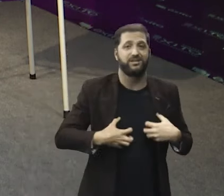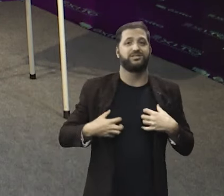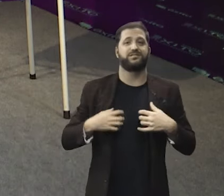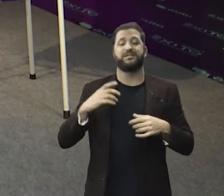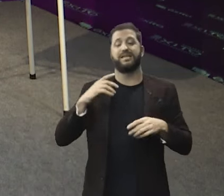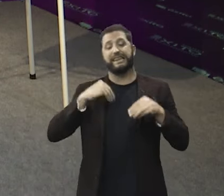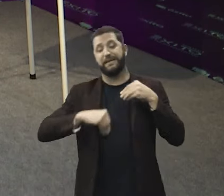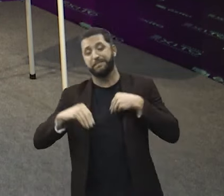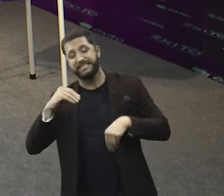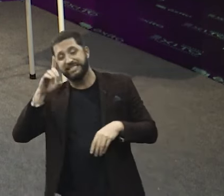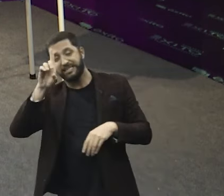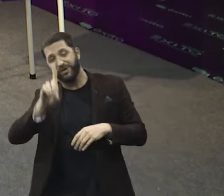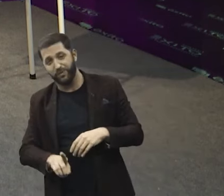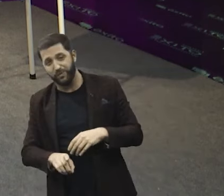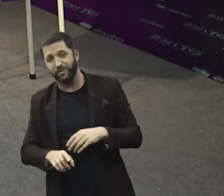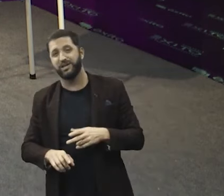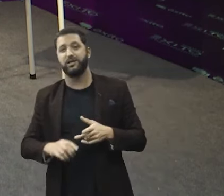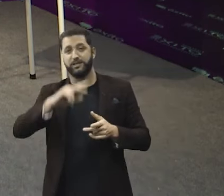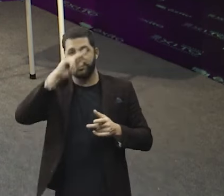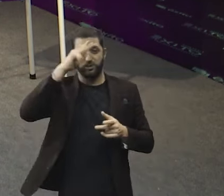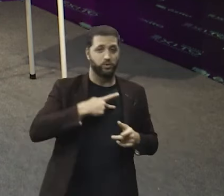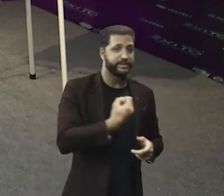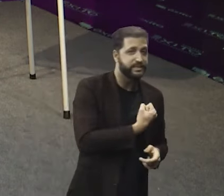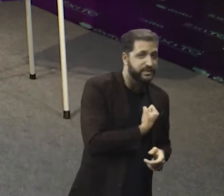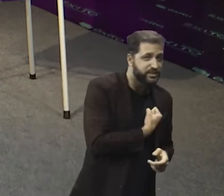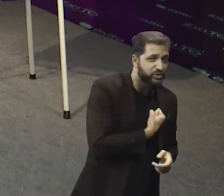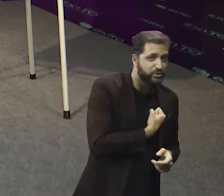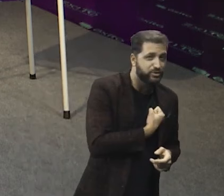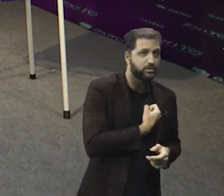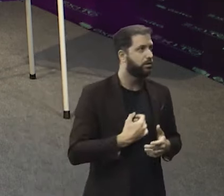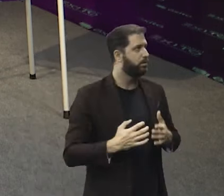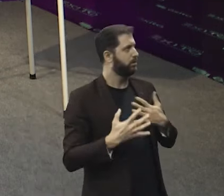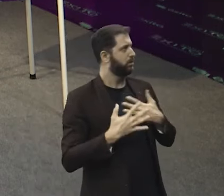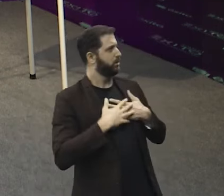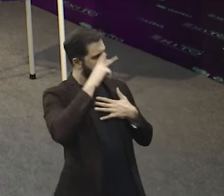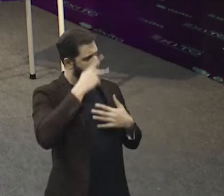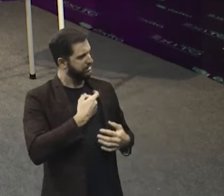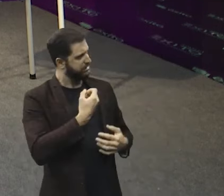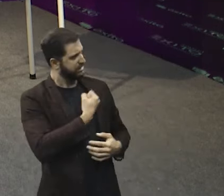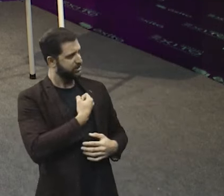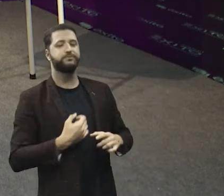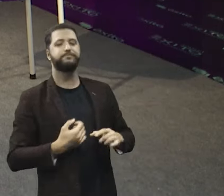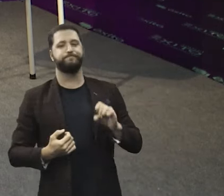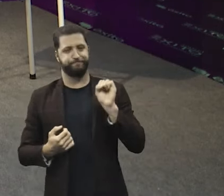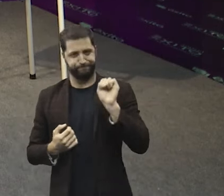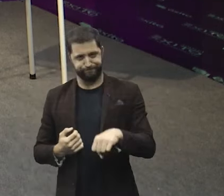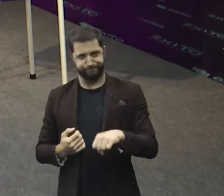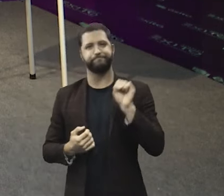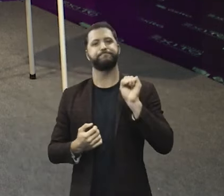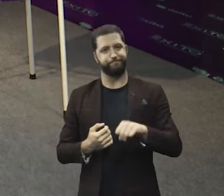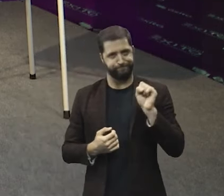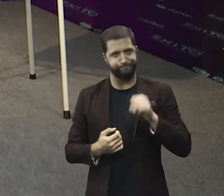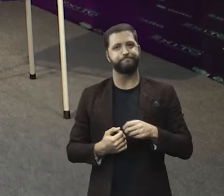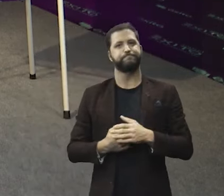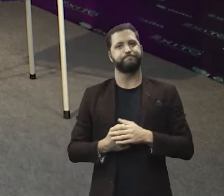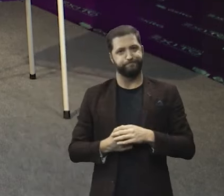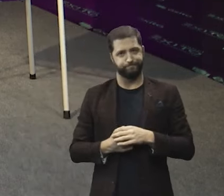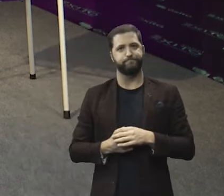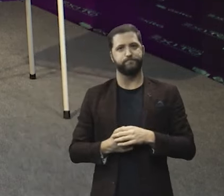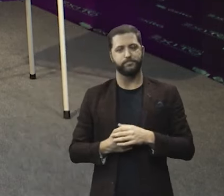inclusive pro suicídio Andre suicídio sim Óbvio porque o que que é o suicídio é